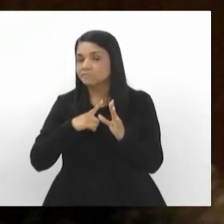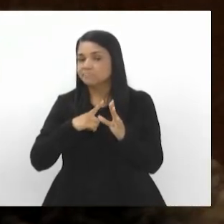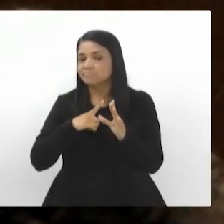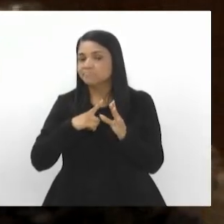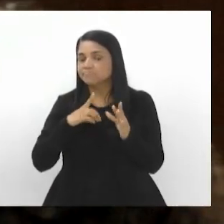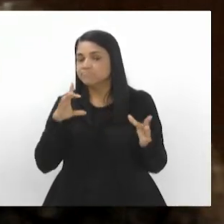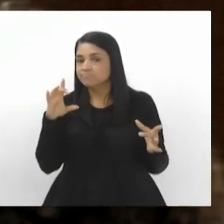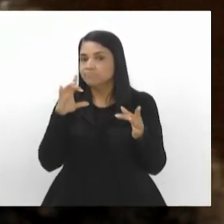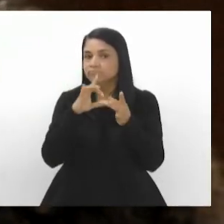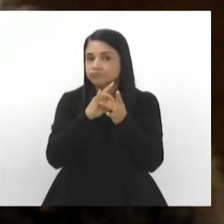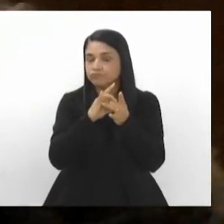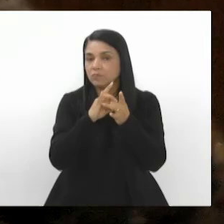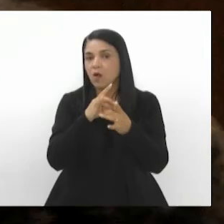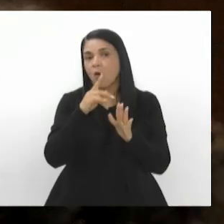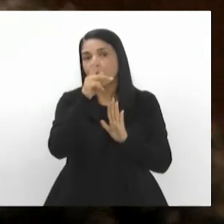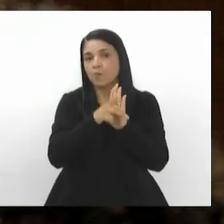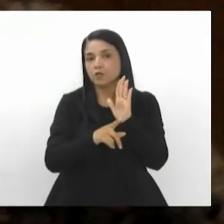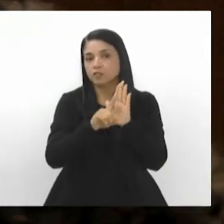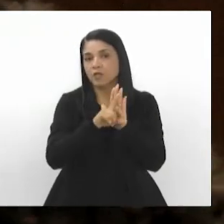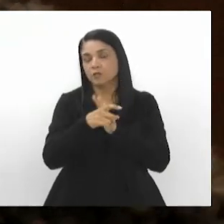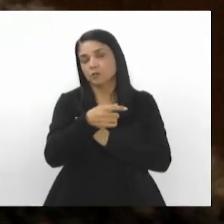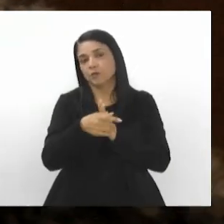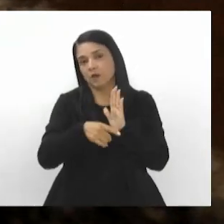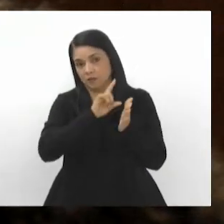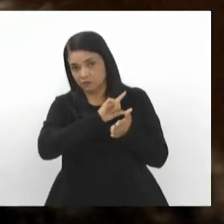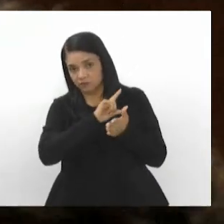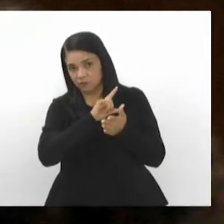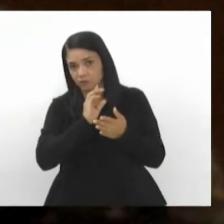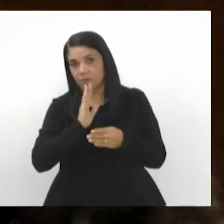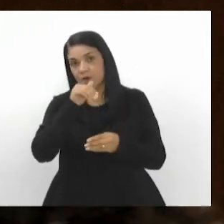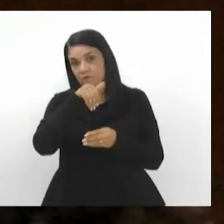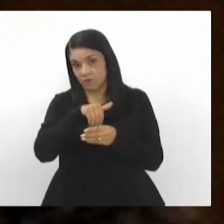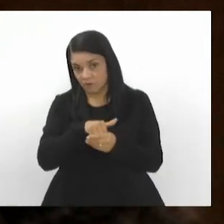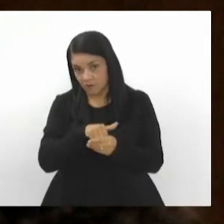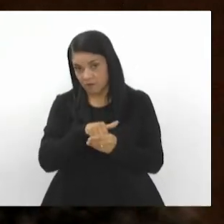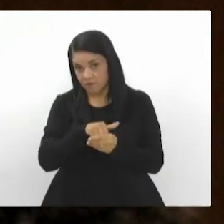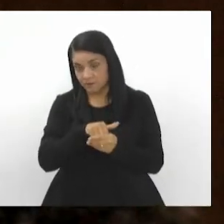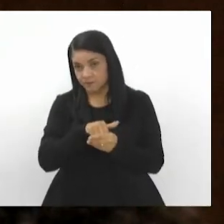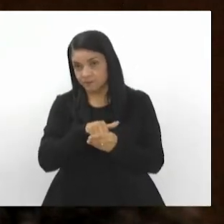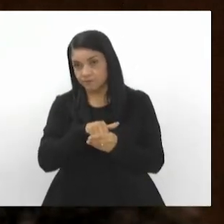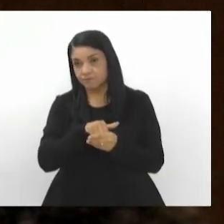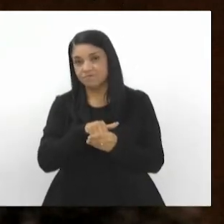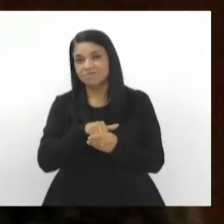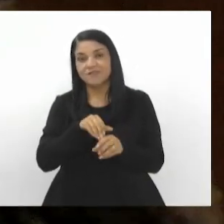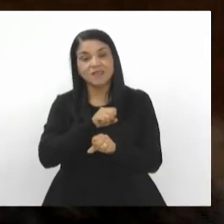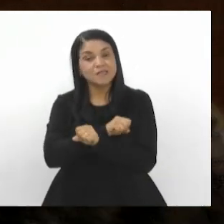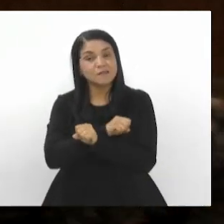anterior para ser votado. E que é impossível o TJ,